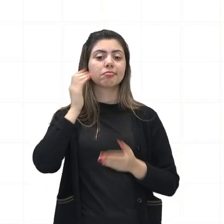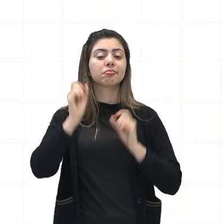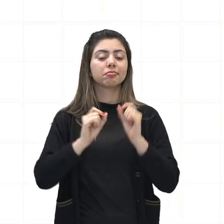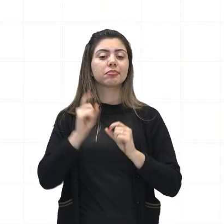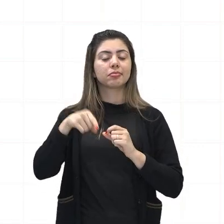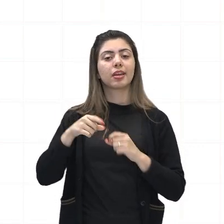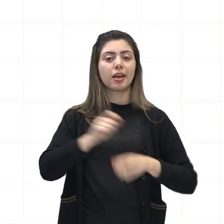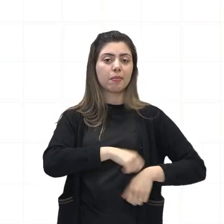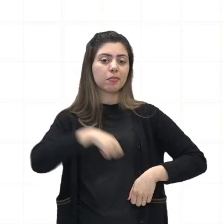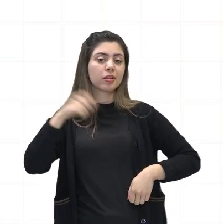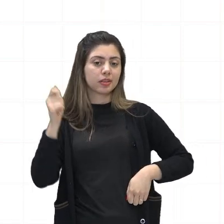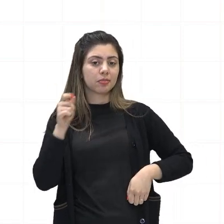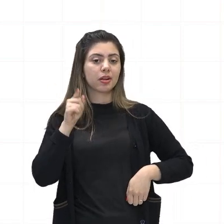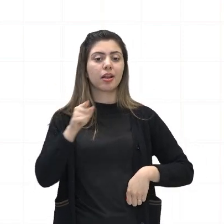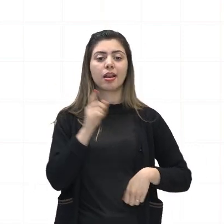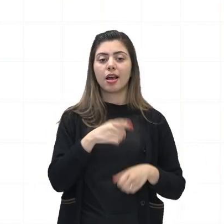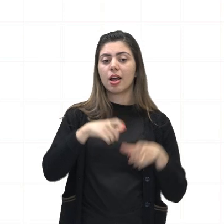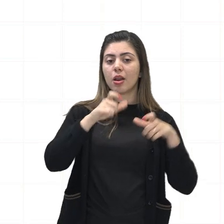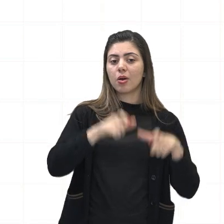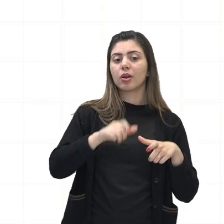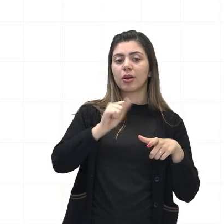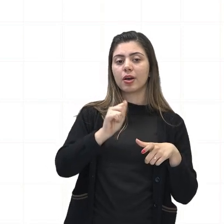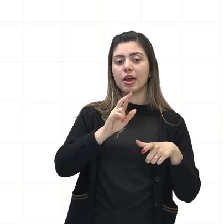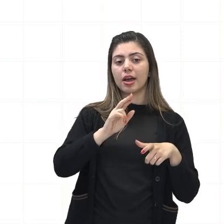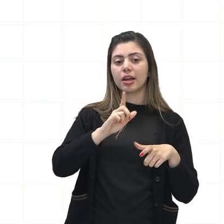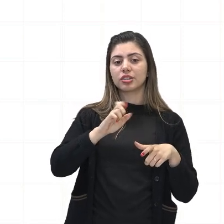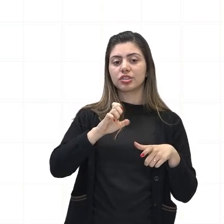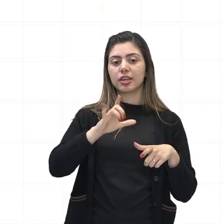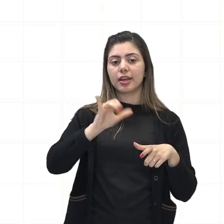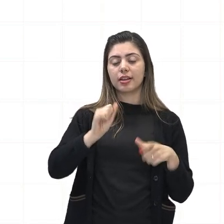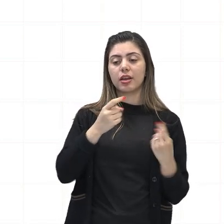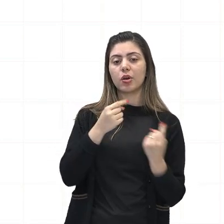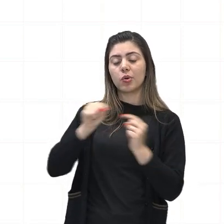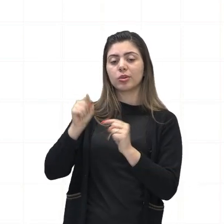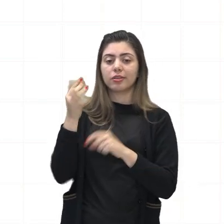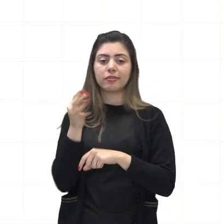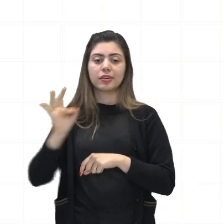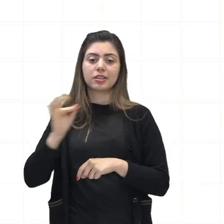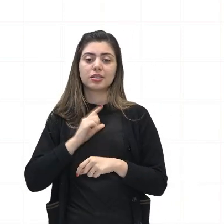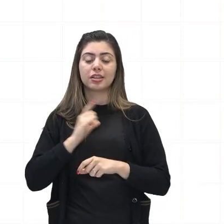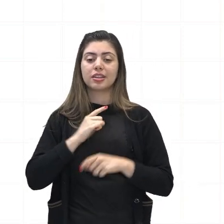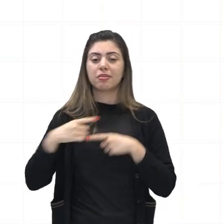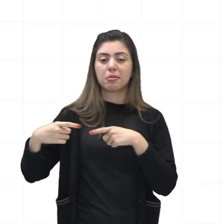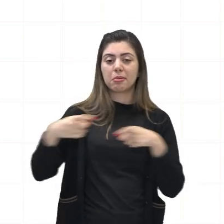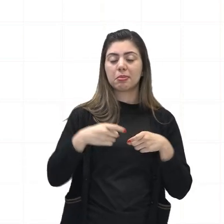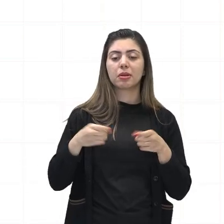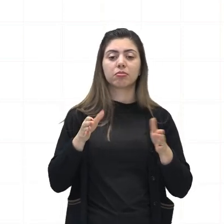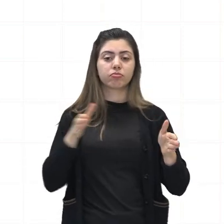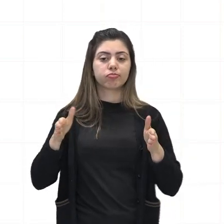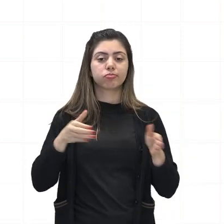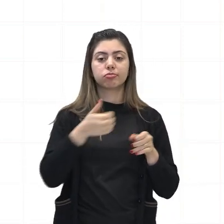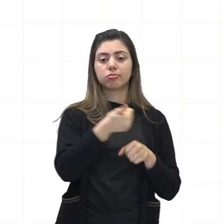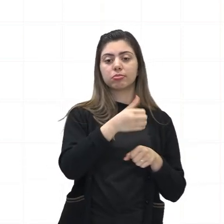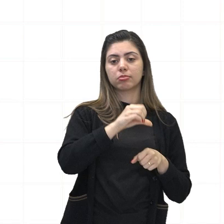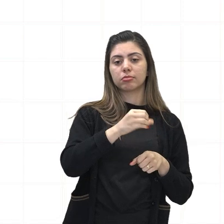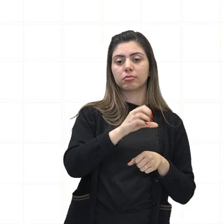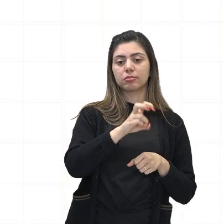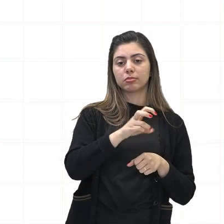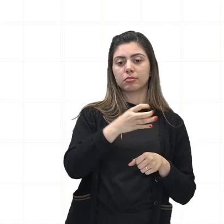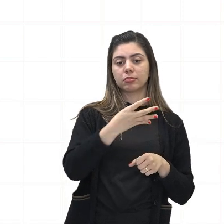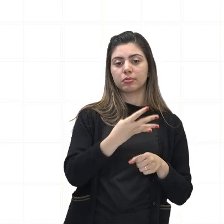pela independência da Argélia contra a França, que durou de 1954 a